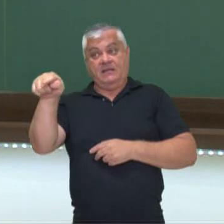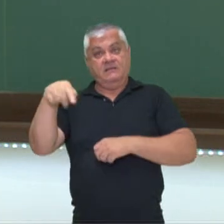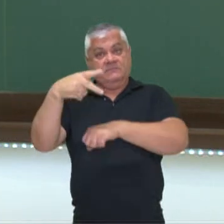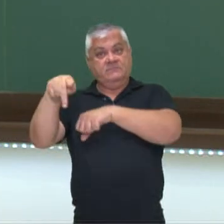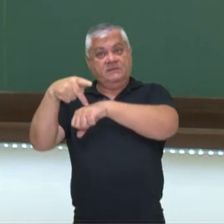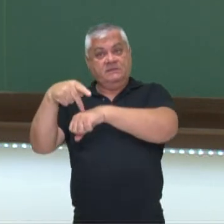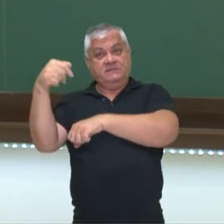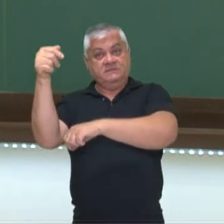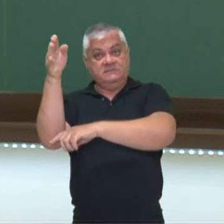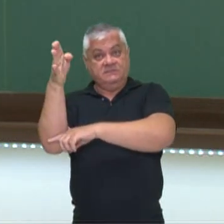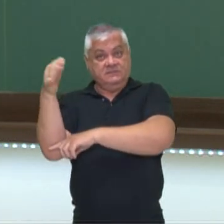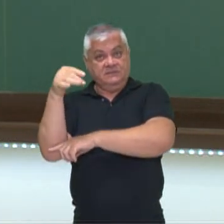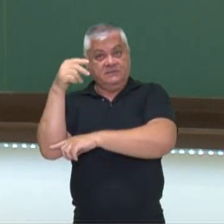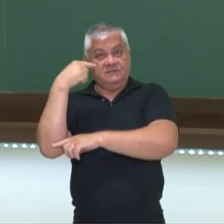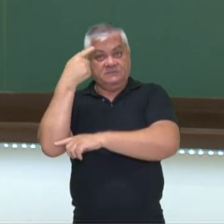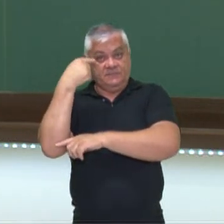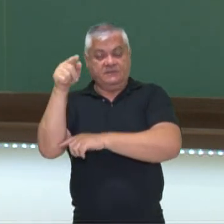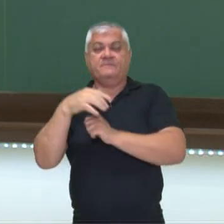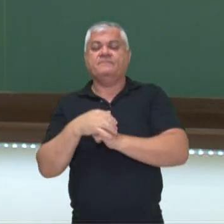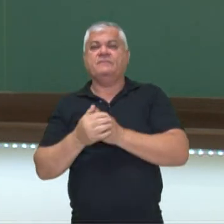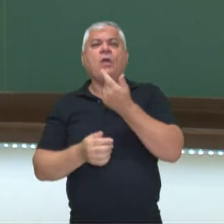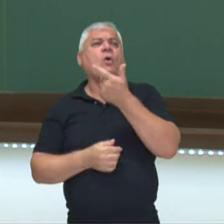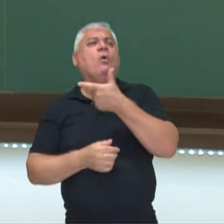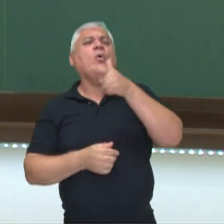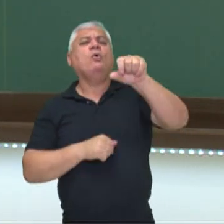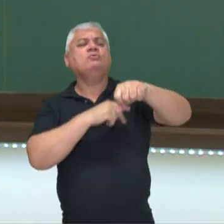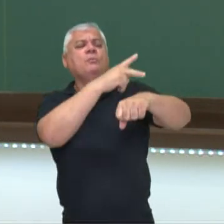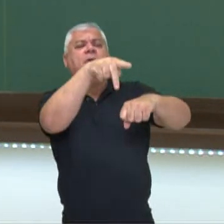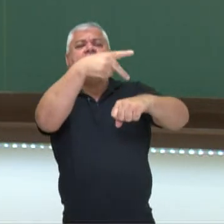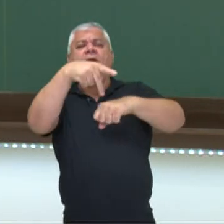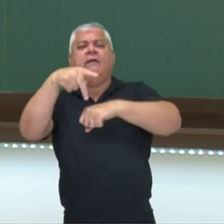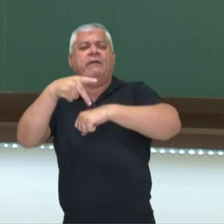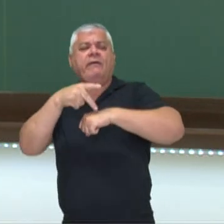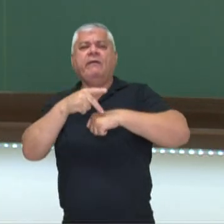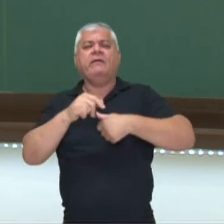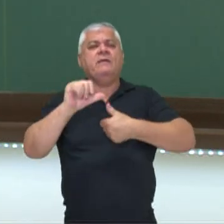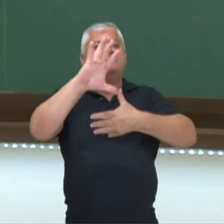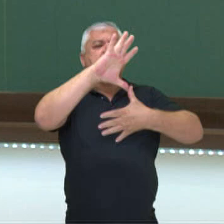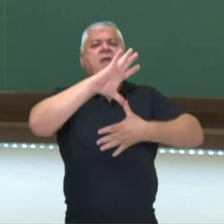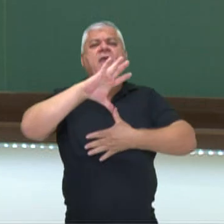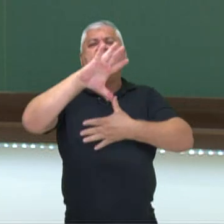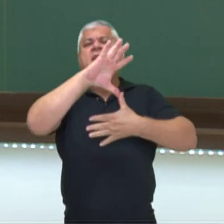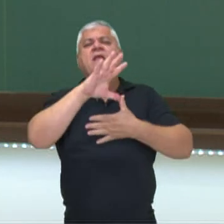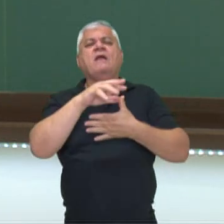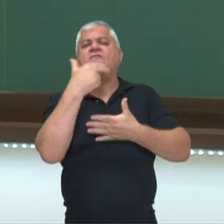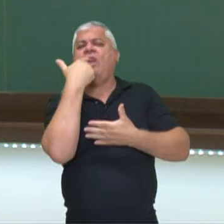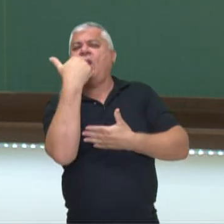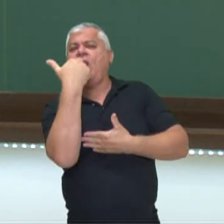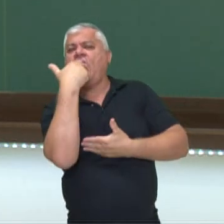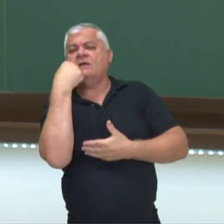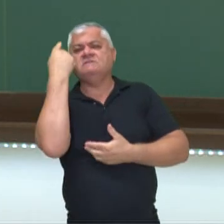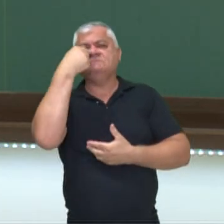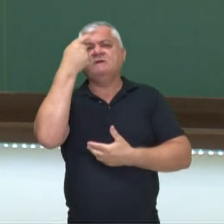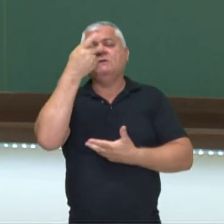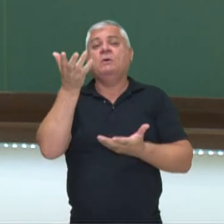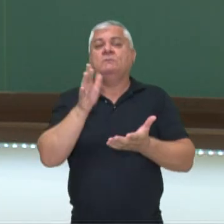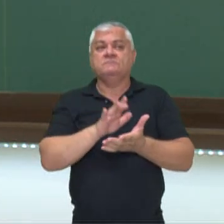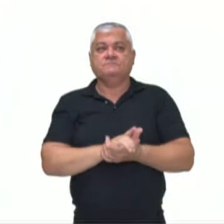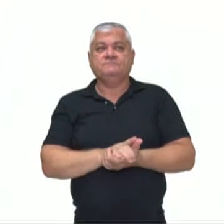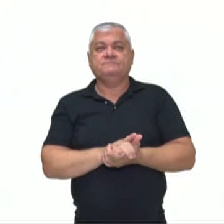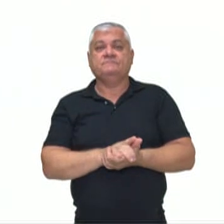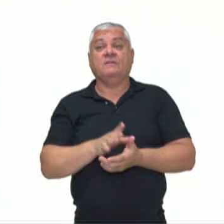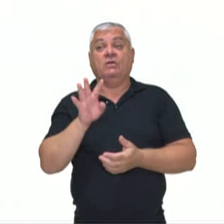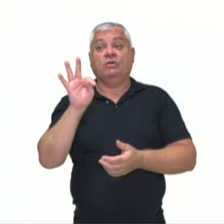demais países aí da América Latina, que tem aí o espanhol como idioma oficial,